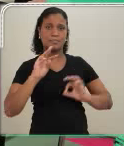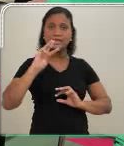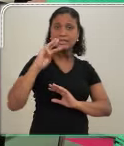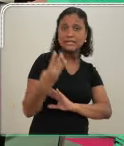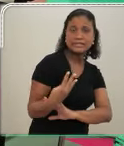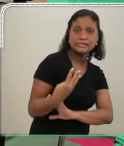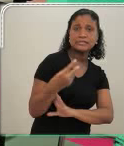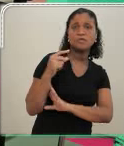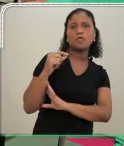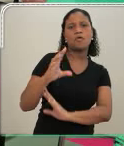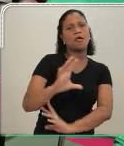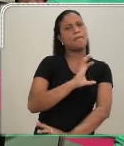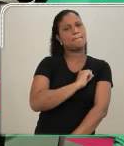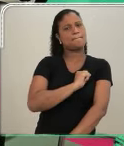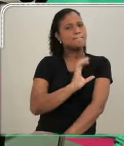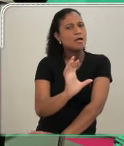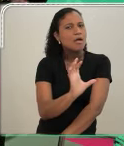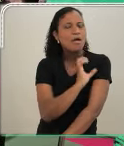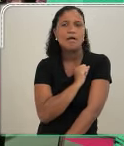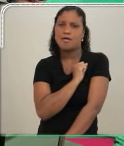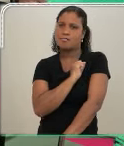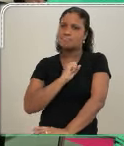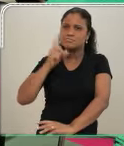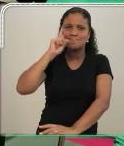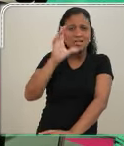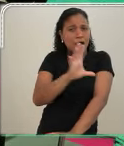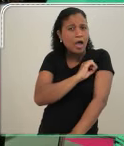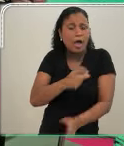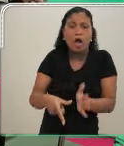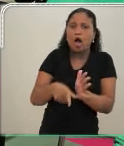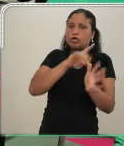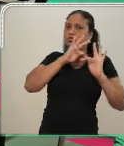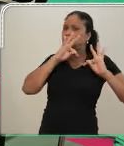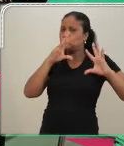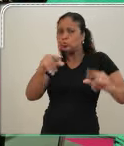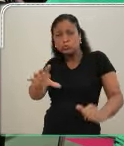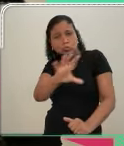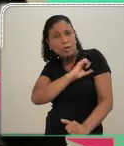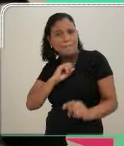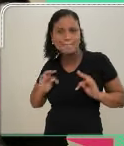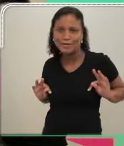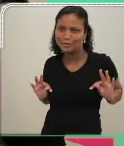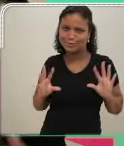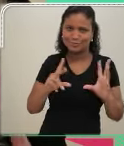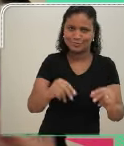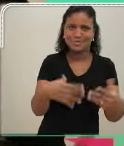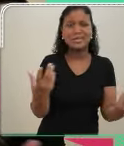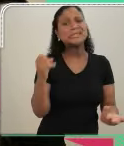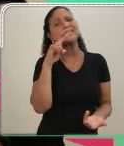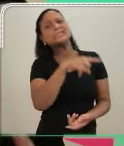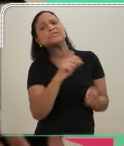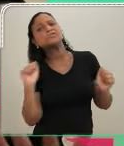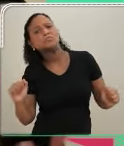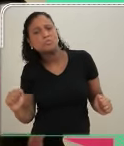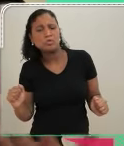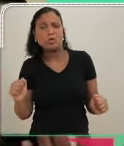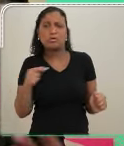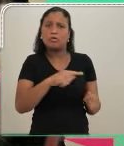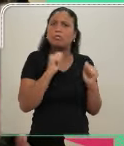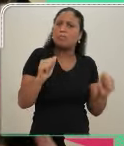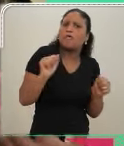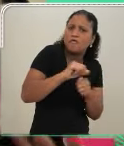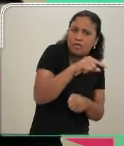o A de amar, né? Amar incondicionalmente, amar antes de tudo, acima de tudo, evitando pensamentos do